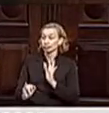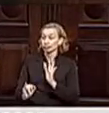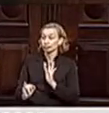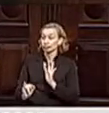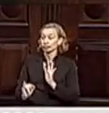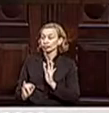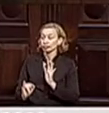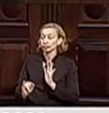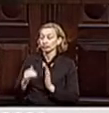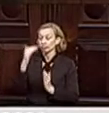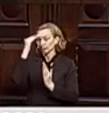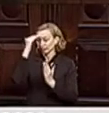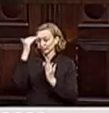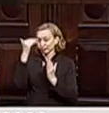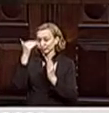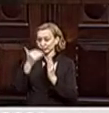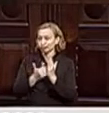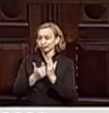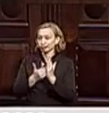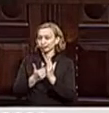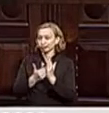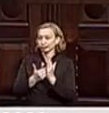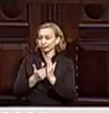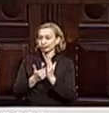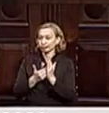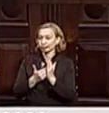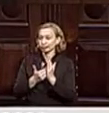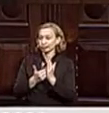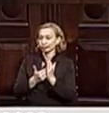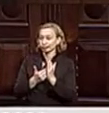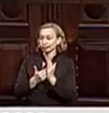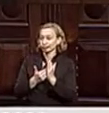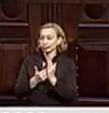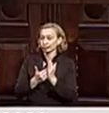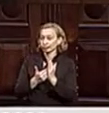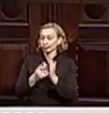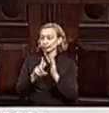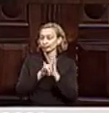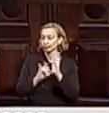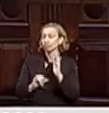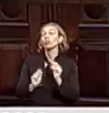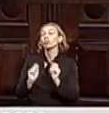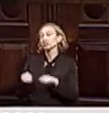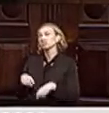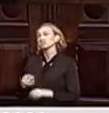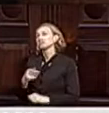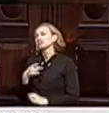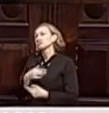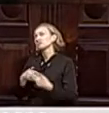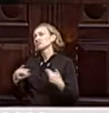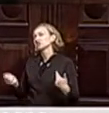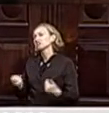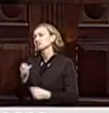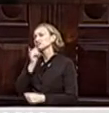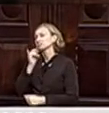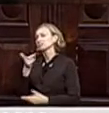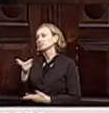descumprindo. E eu posso citar vários exemplos.